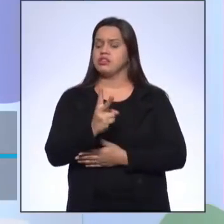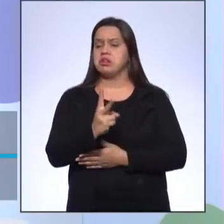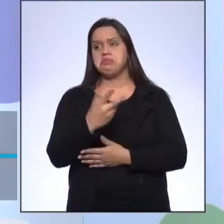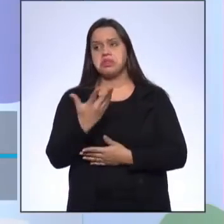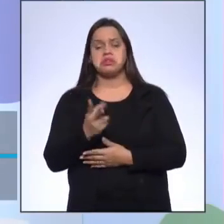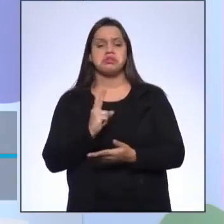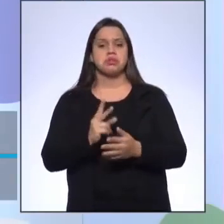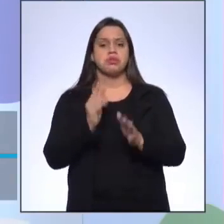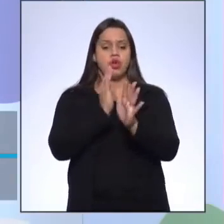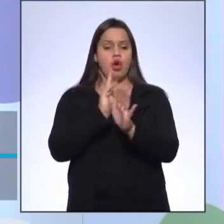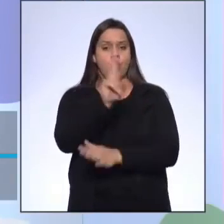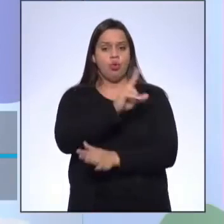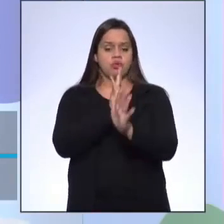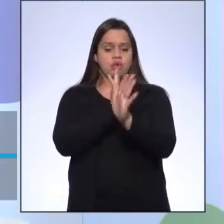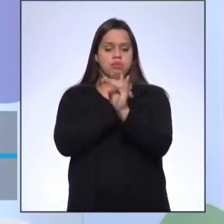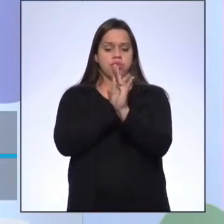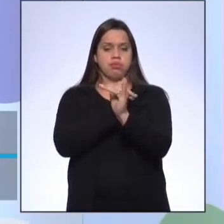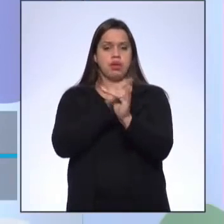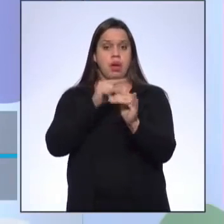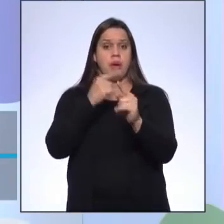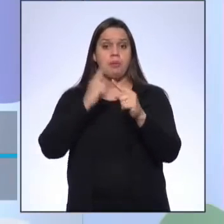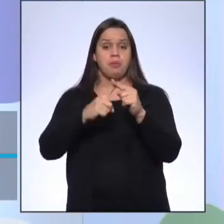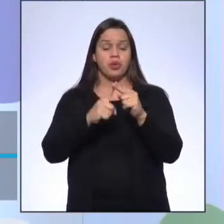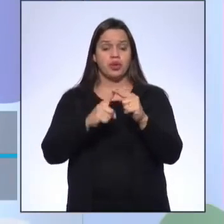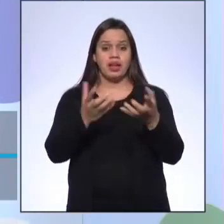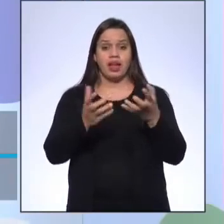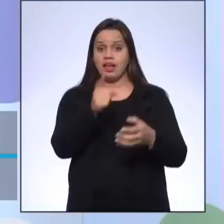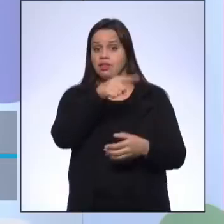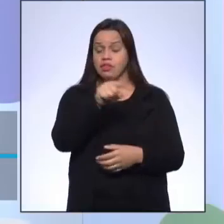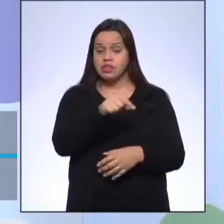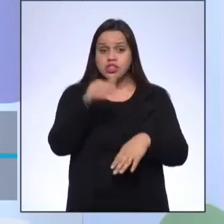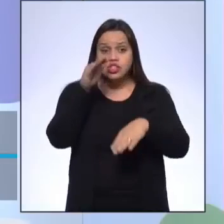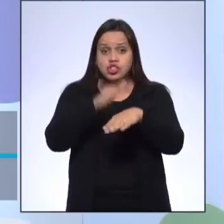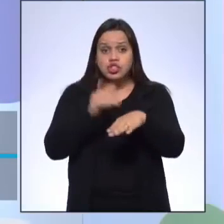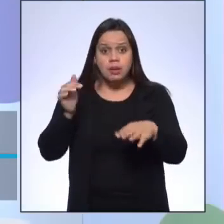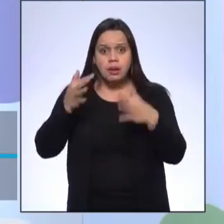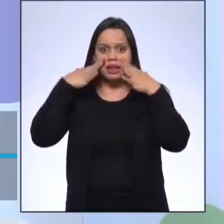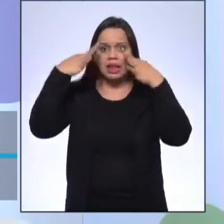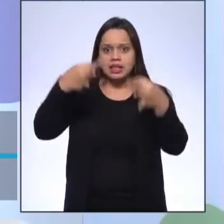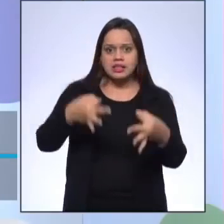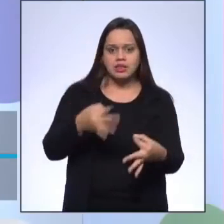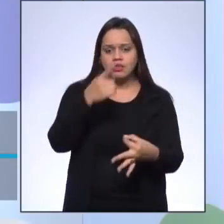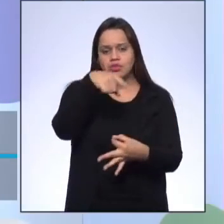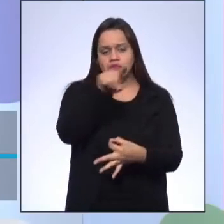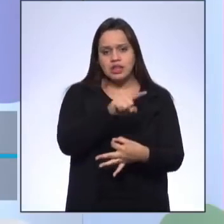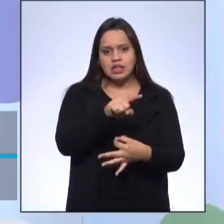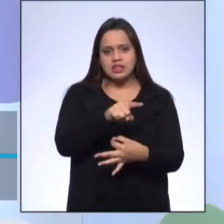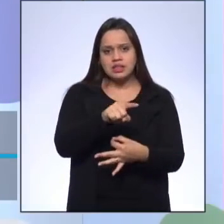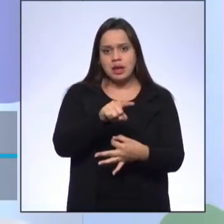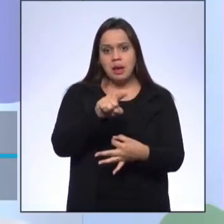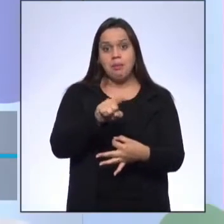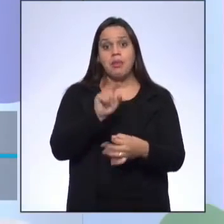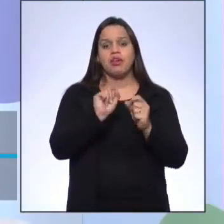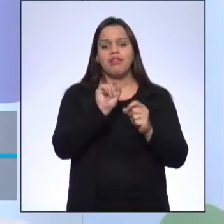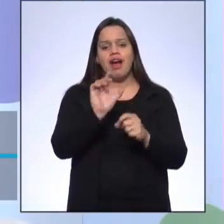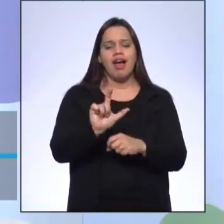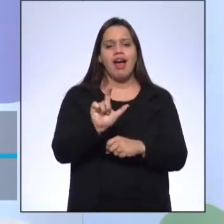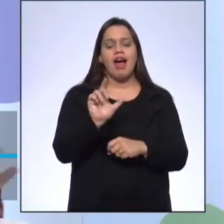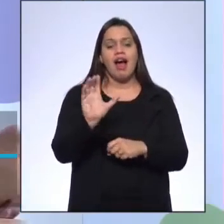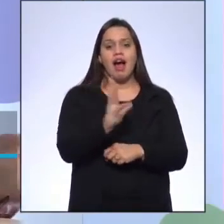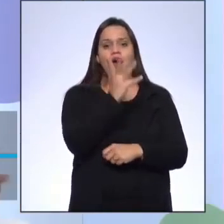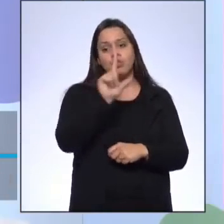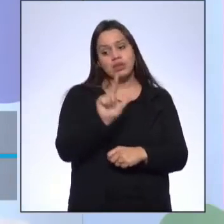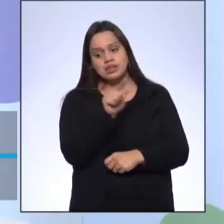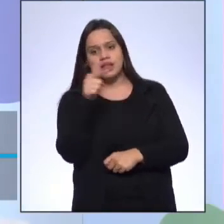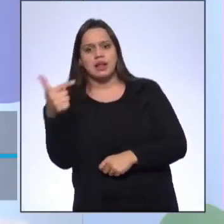quê? Ela tem a finalidade de chamar a nossa atenção para alguma coisa que vai aparecer na cena seguinte. Então, ela fica